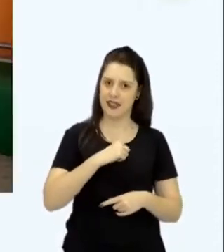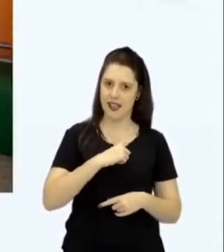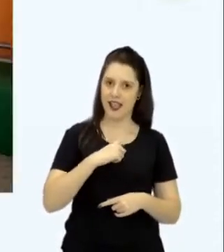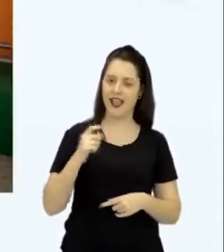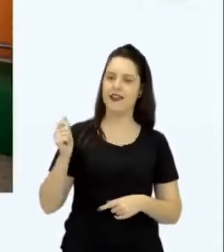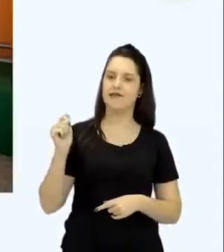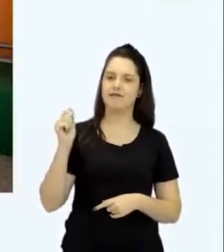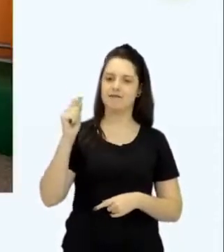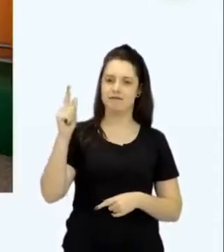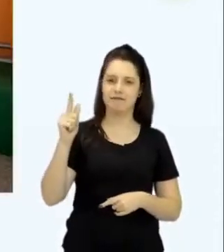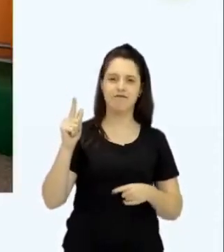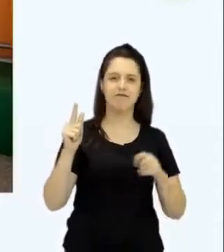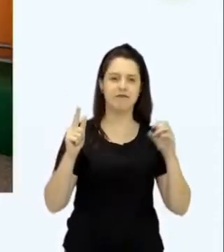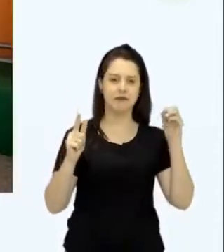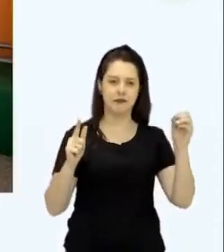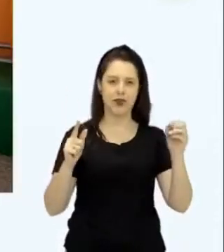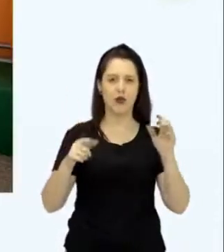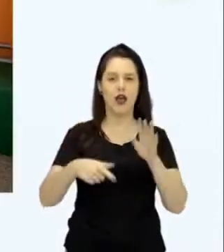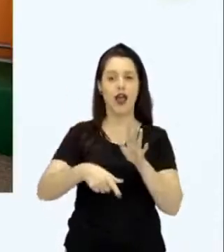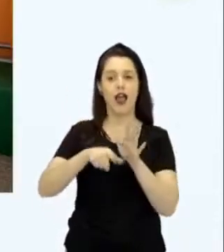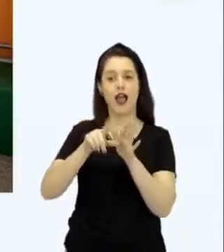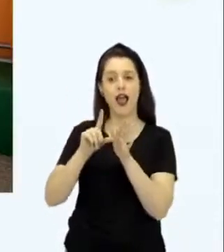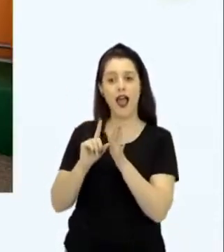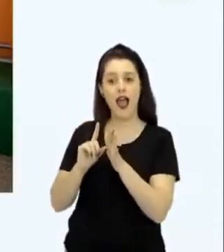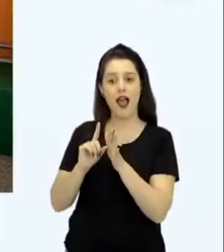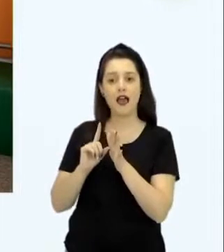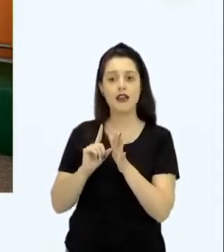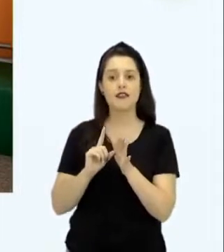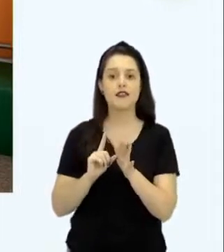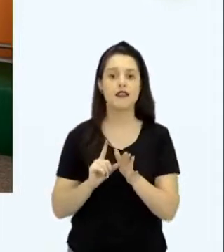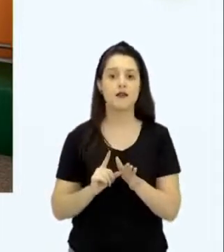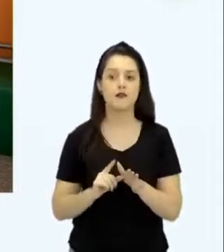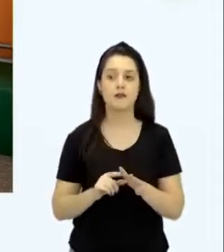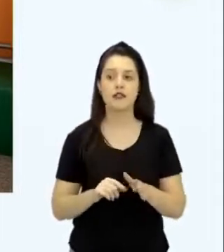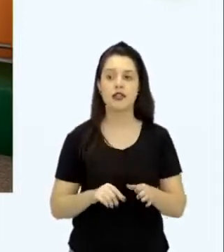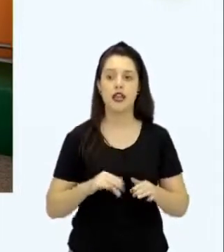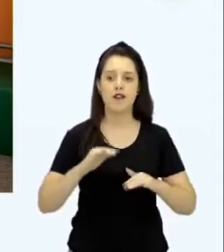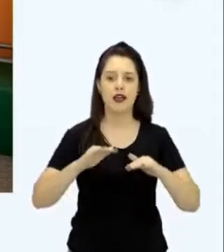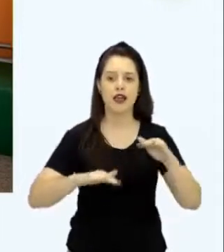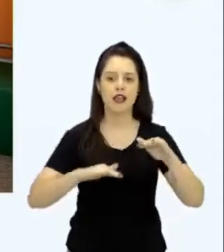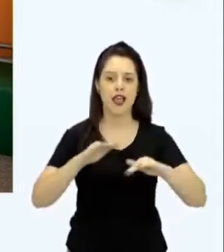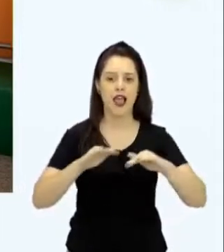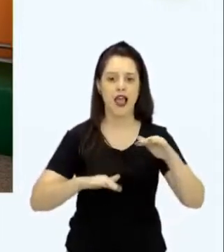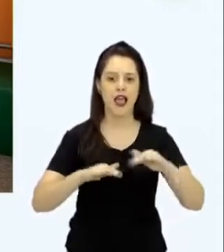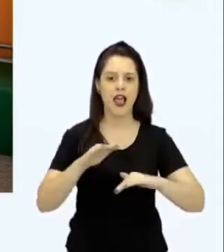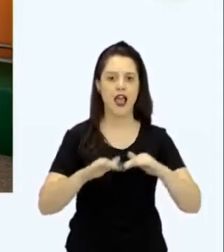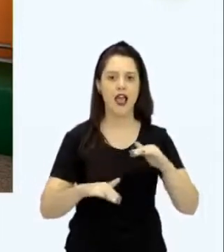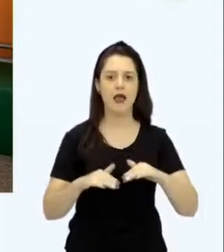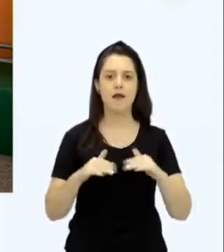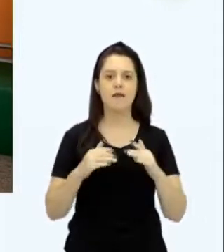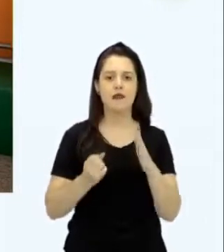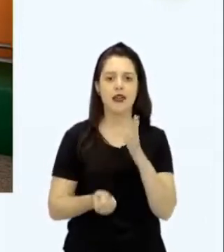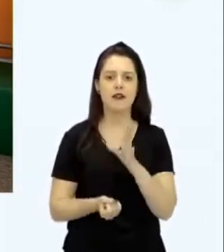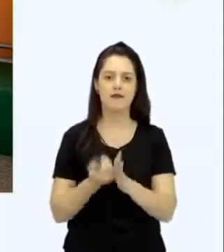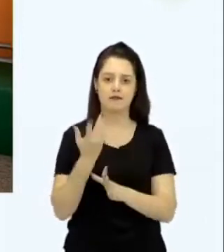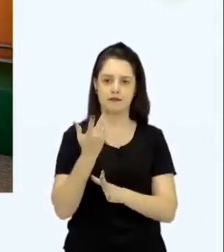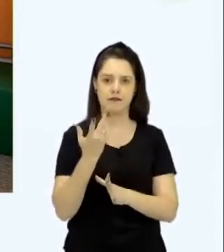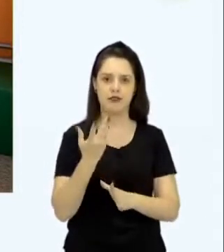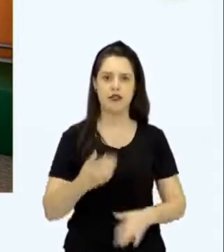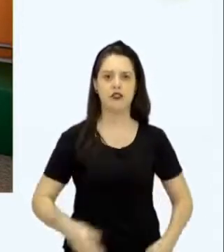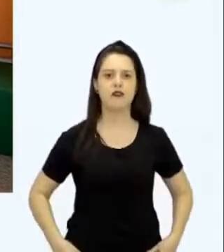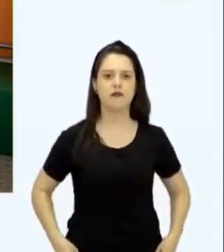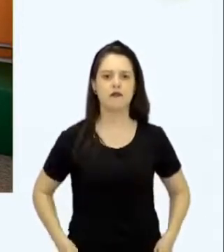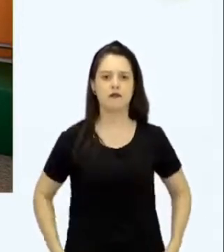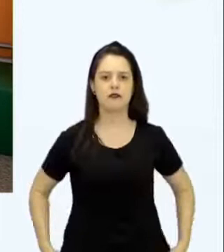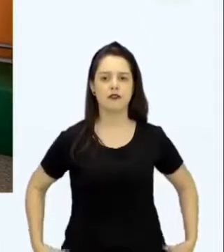a 0. Int de inteiro e valor é a nossa variável. Foi o que a gente criou para poder fazer a leitura do